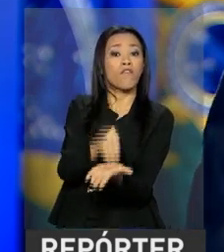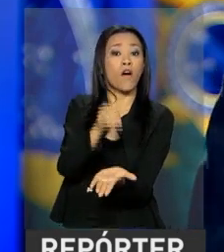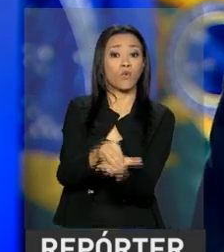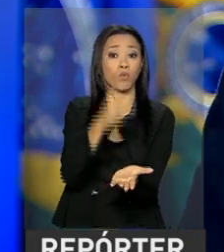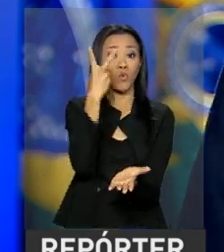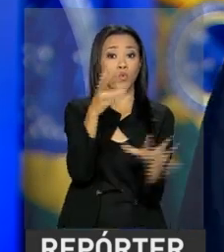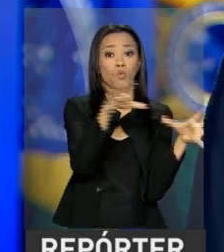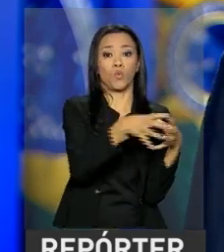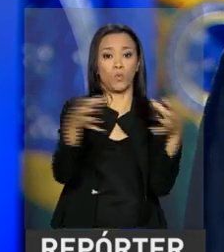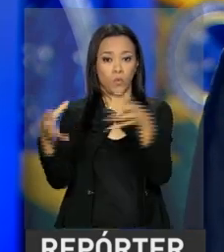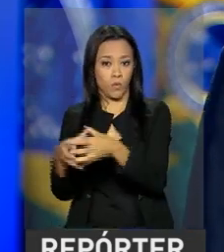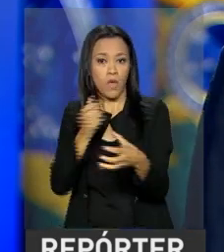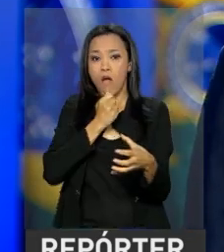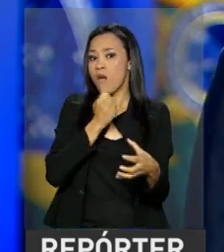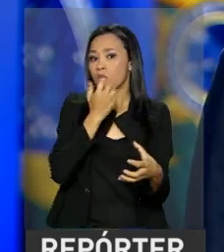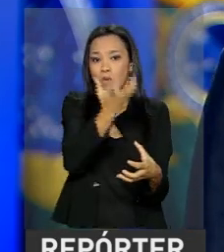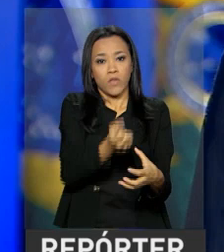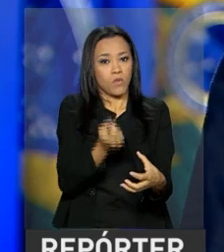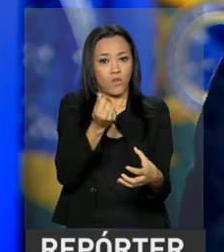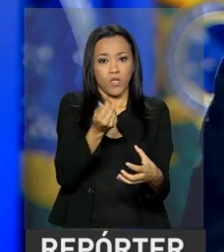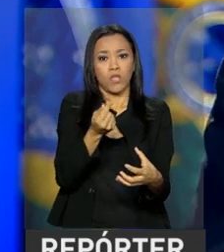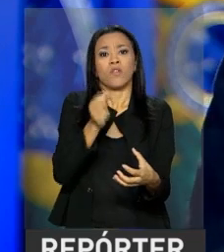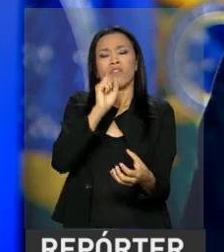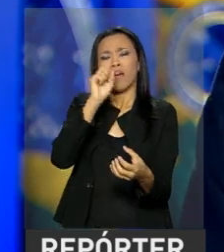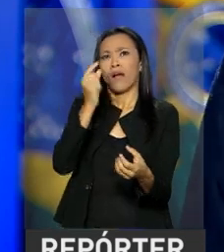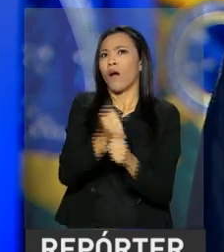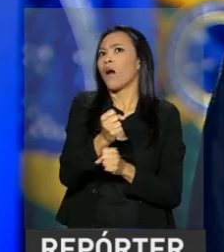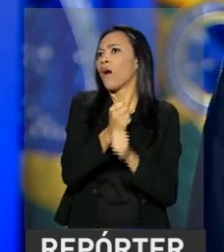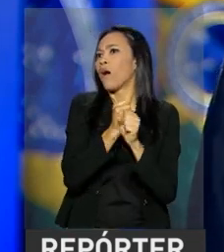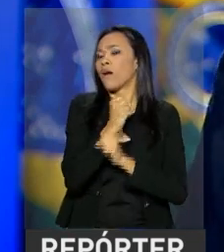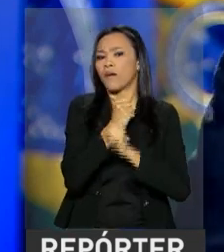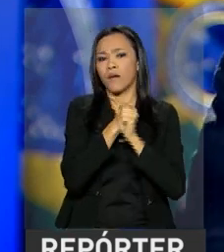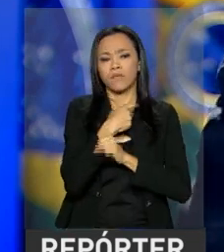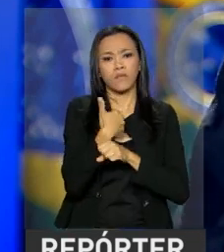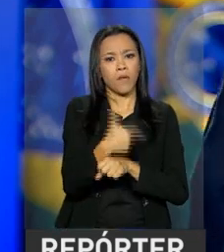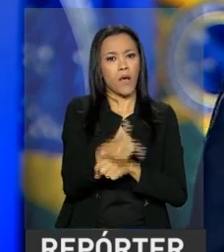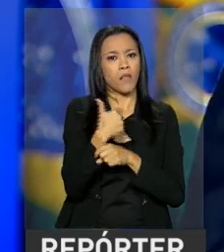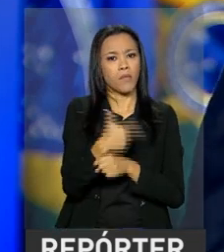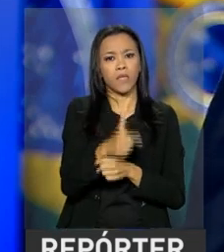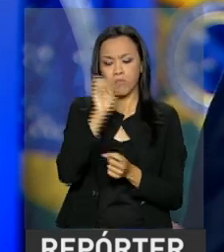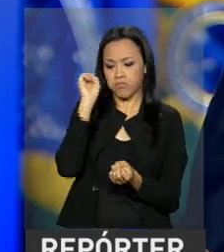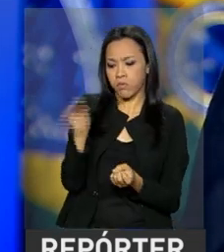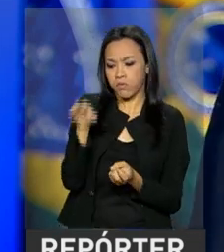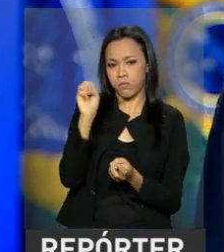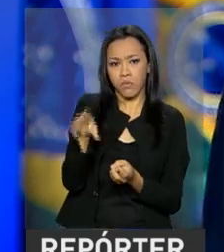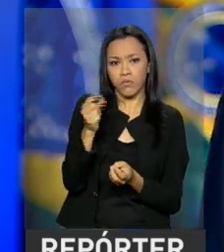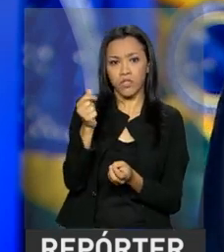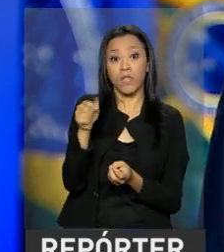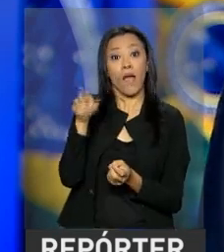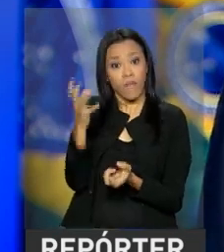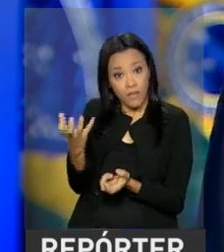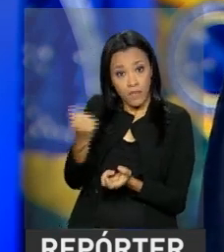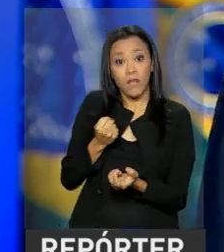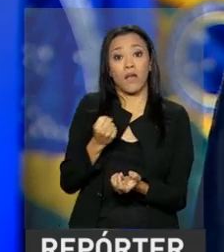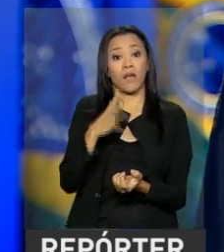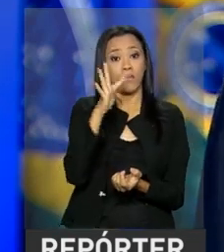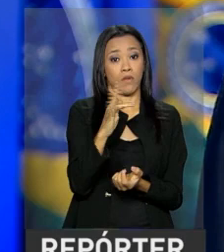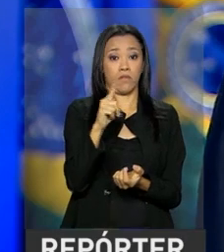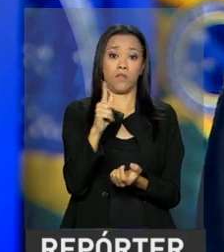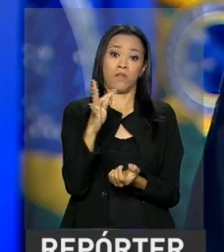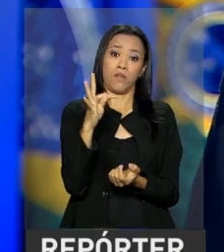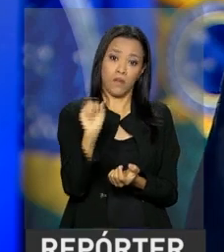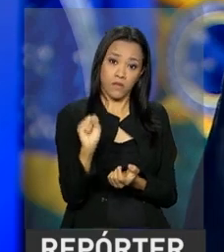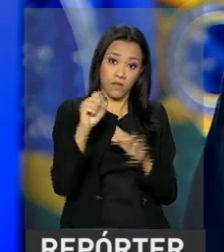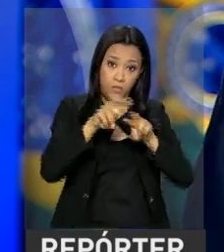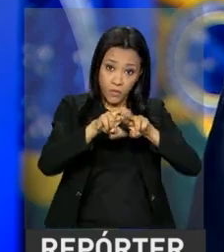para receber seu dinheiro depositado durante anos de trabalho nas contas inativas do fundo de garantia portanto